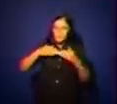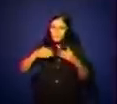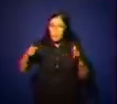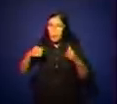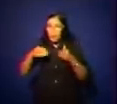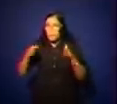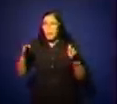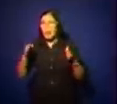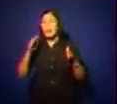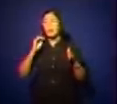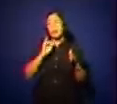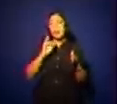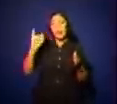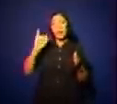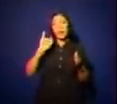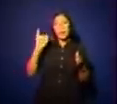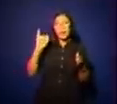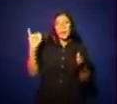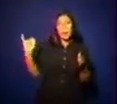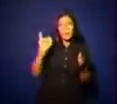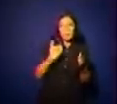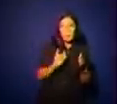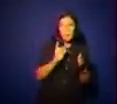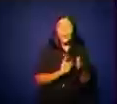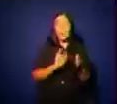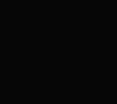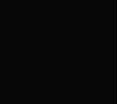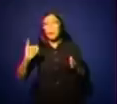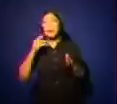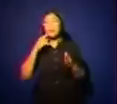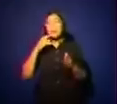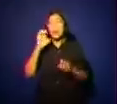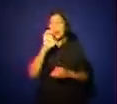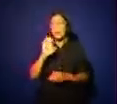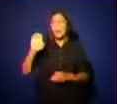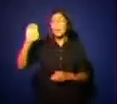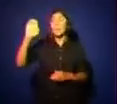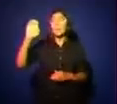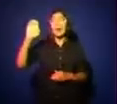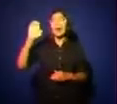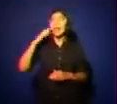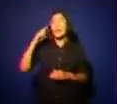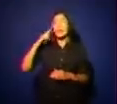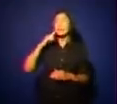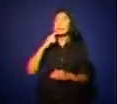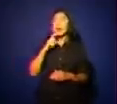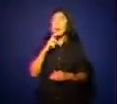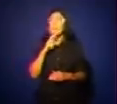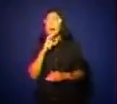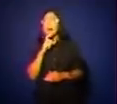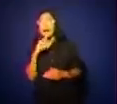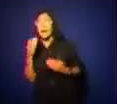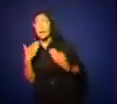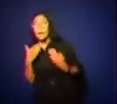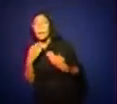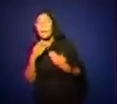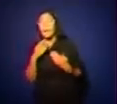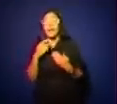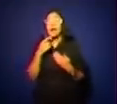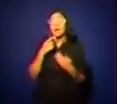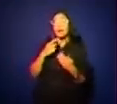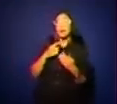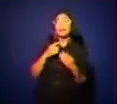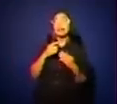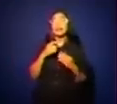de exportações quanto normalização das cadeiras de suprimento Opa passando pelo inverno se uma crise energética e